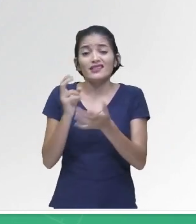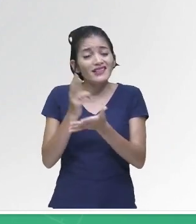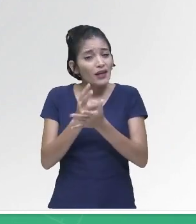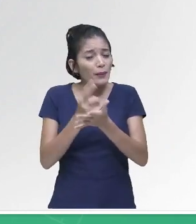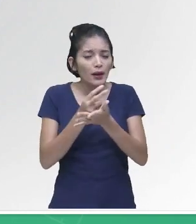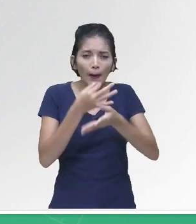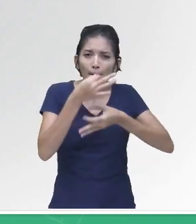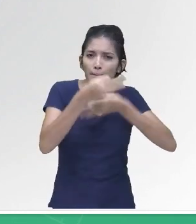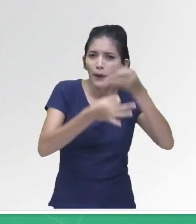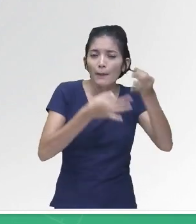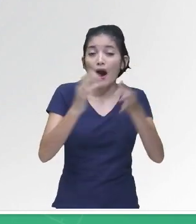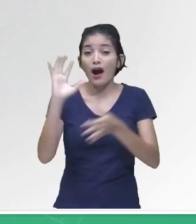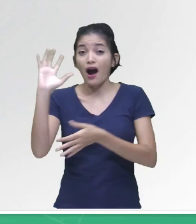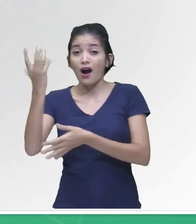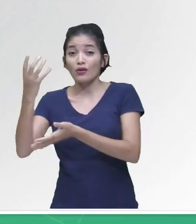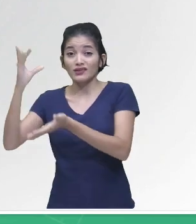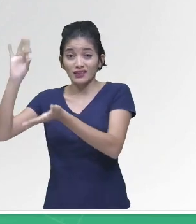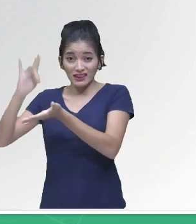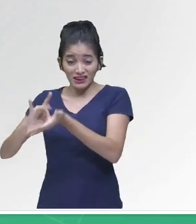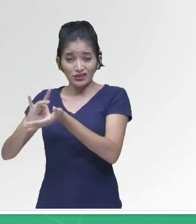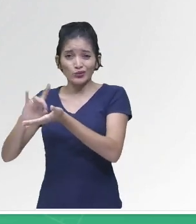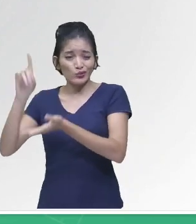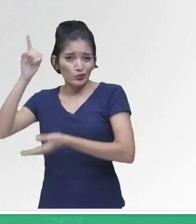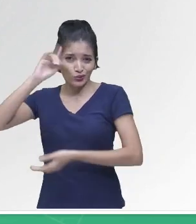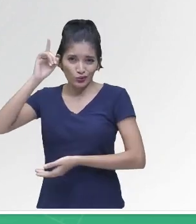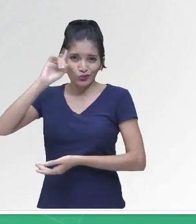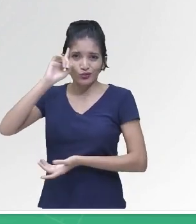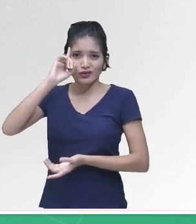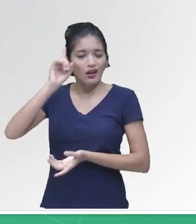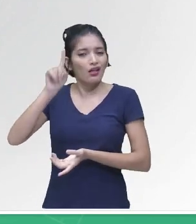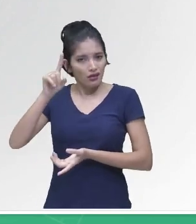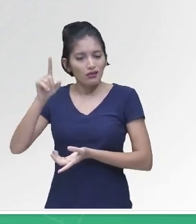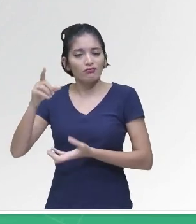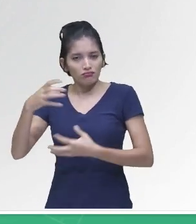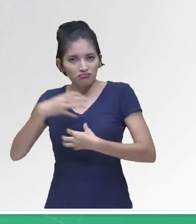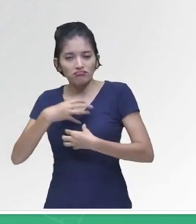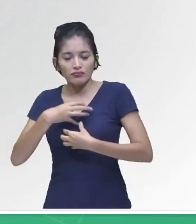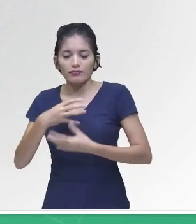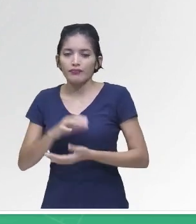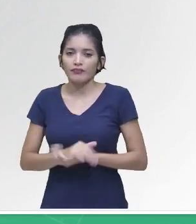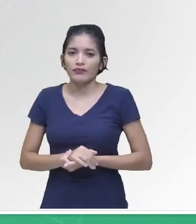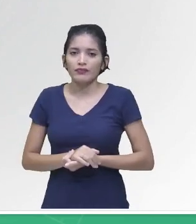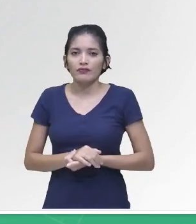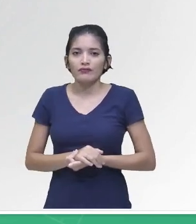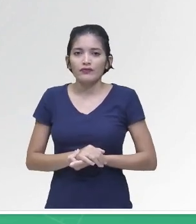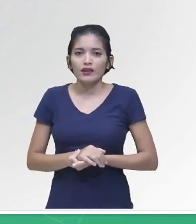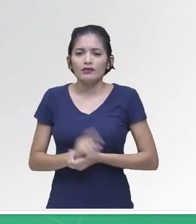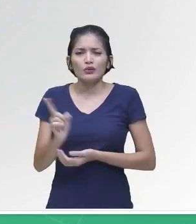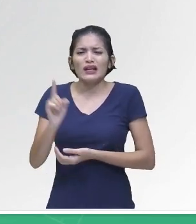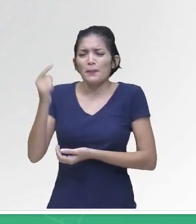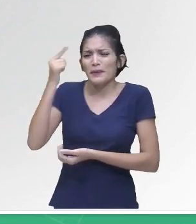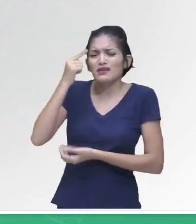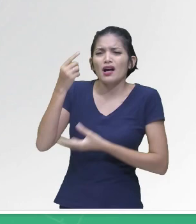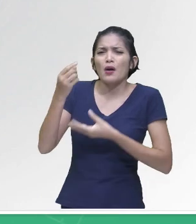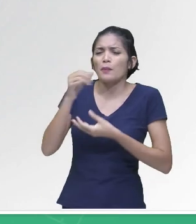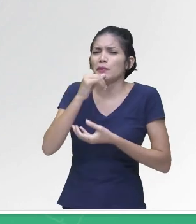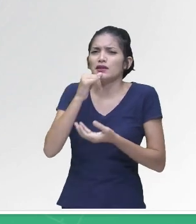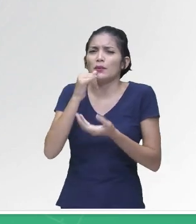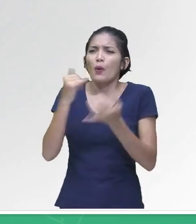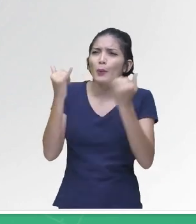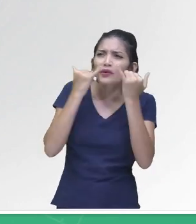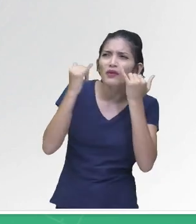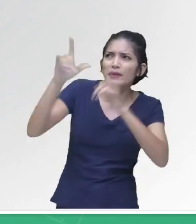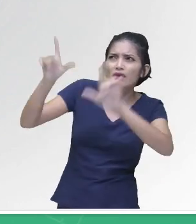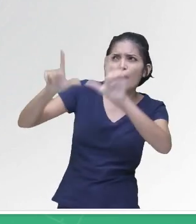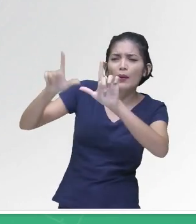comentar fatos da realidade, tá bom? É nesse sentido. A gente não deve pensá-lo como uma notícia, porque normalmente a